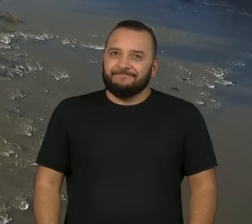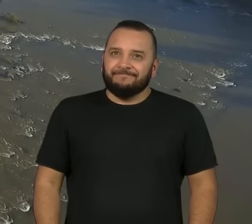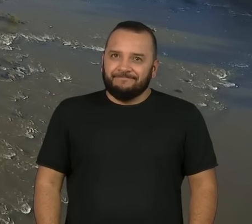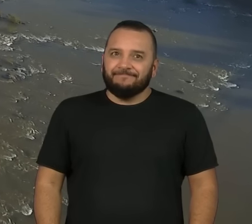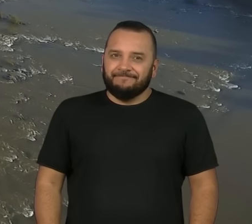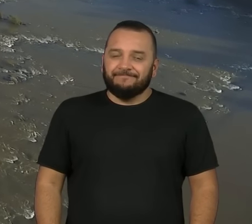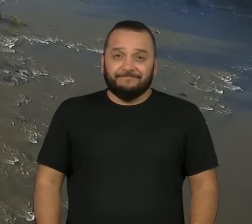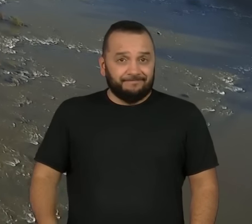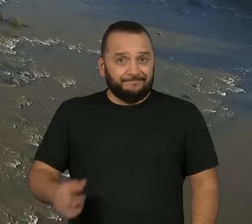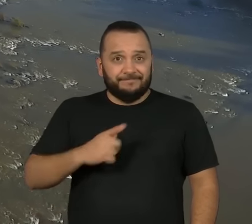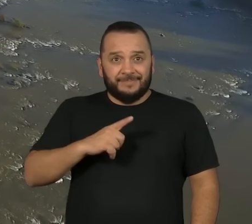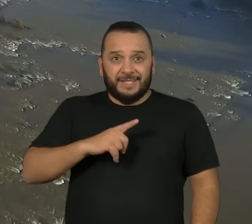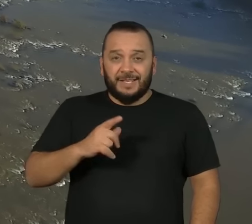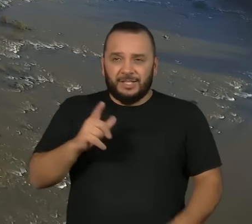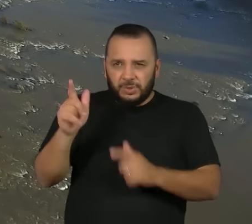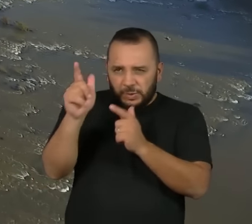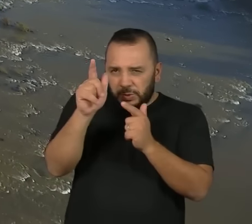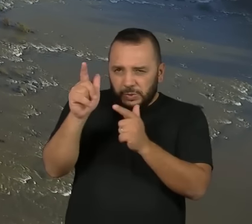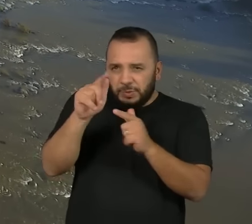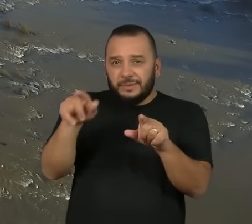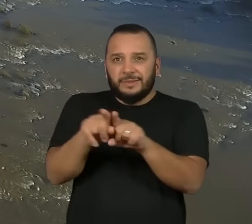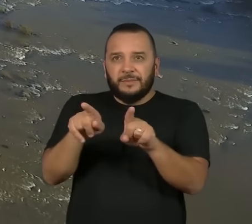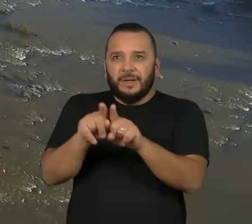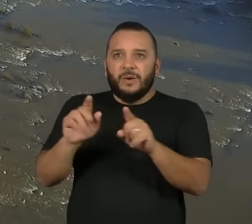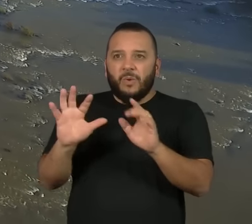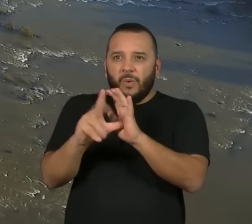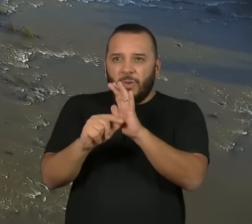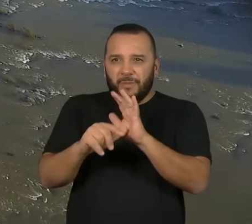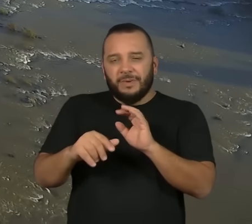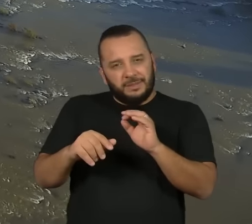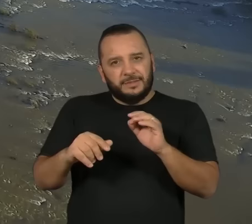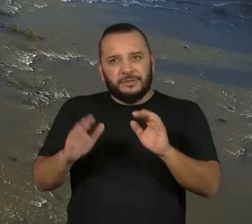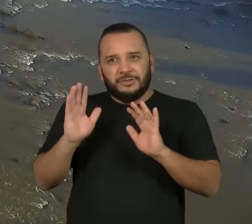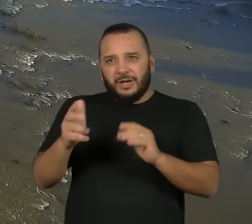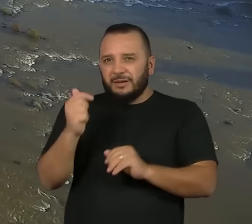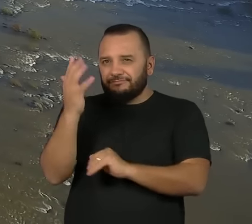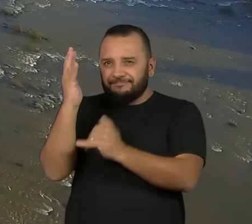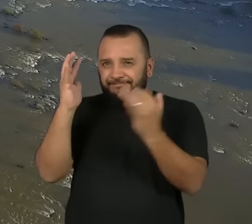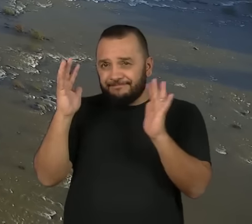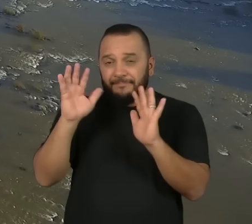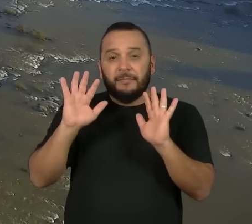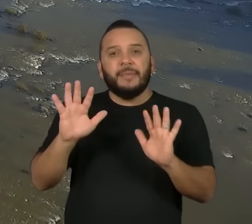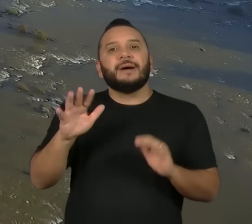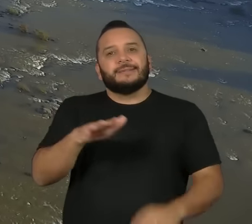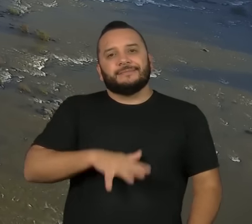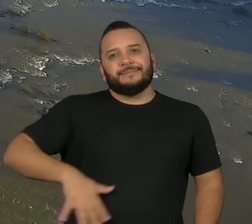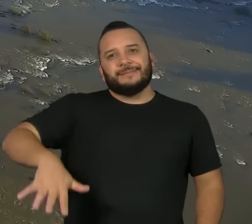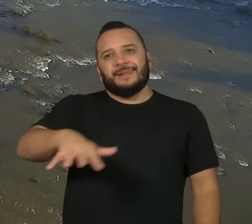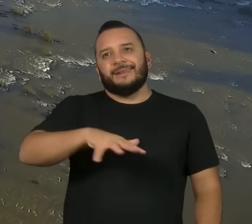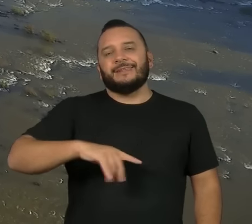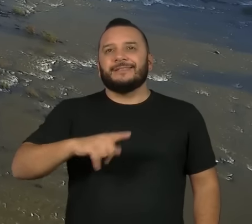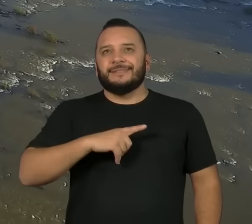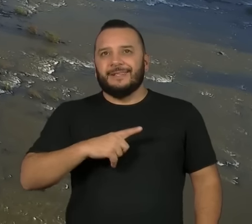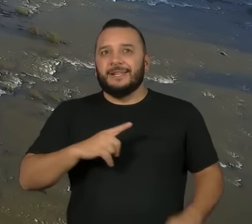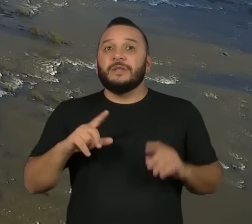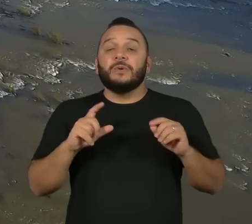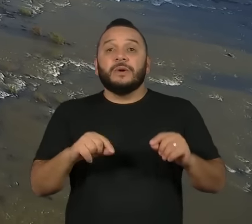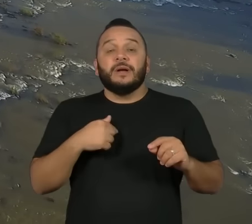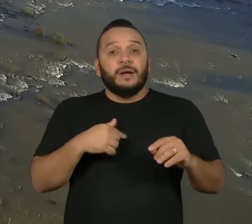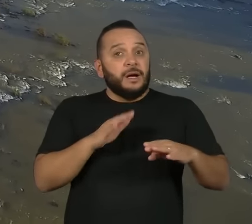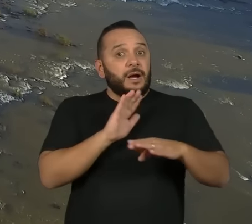Apesar de ameaçado pela caça e extração vegetal, o Parque Nacional do Iguaçu continua oferecendo serviços